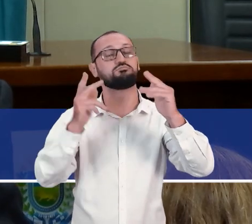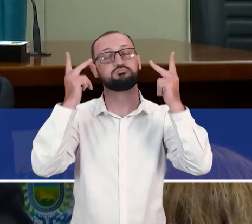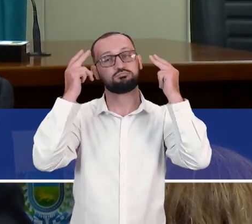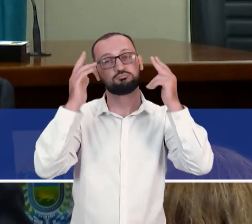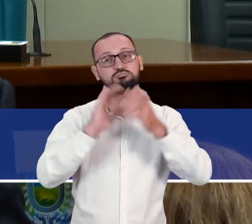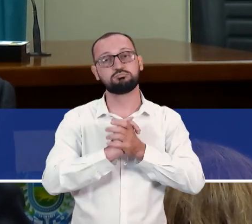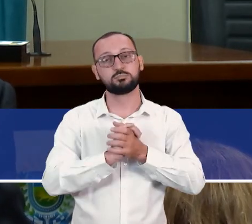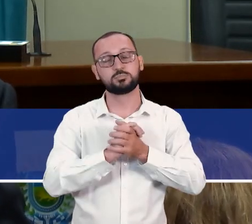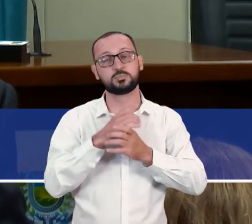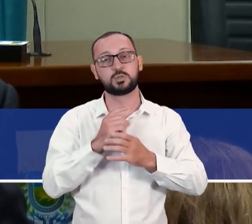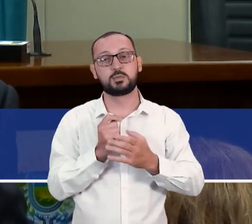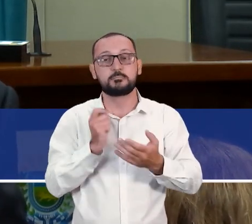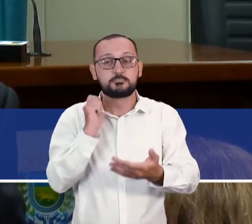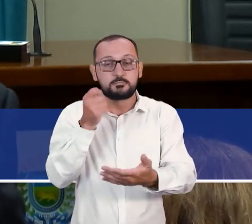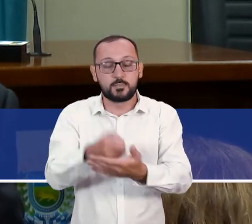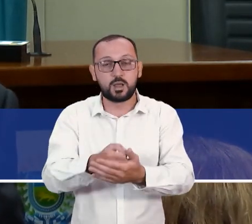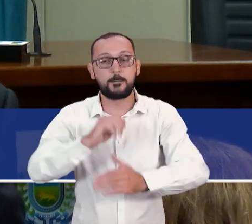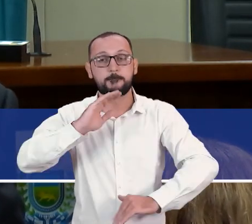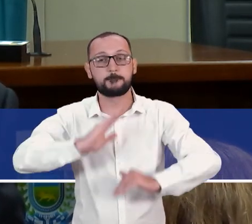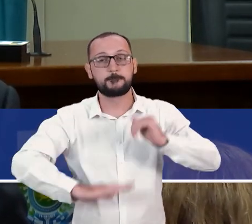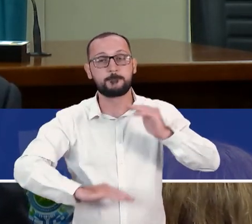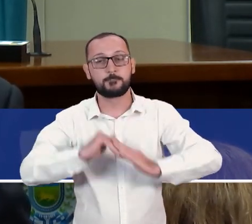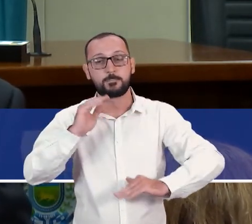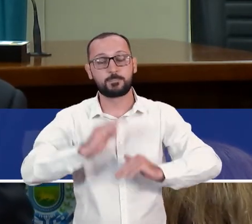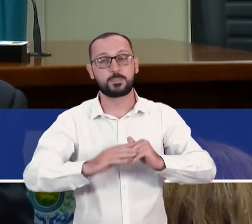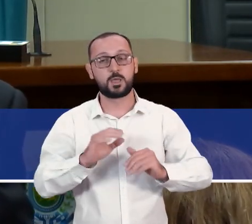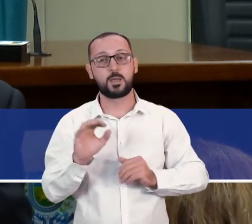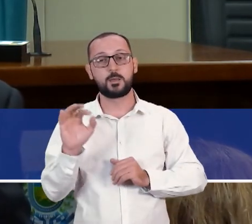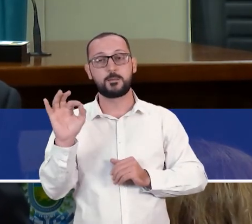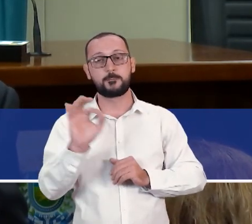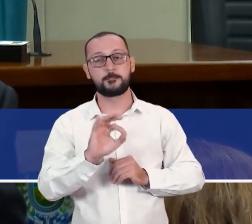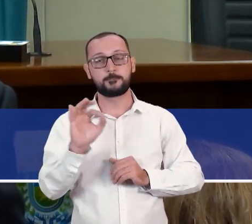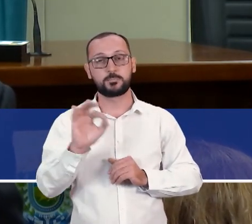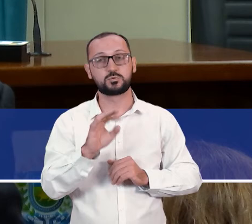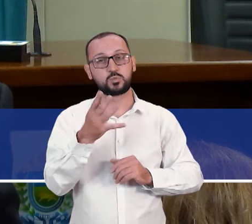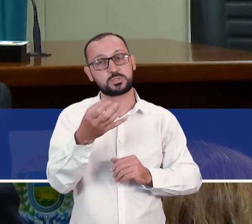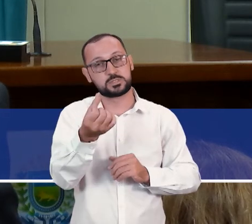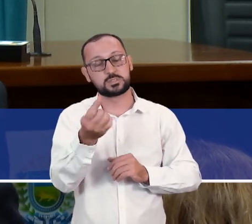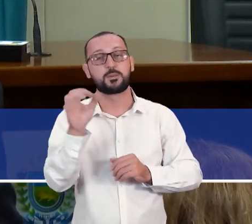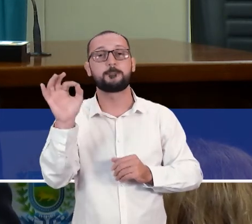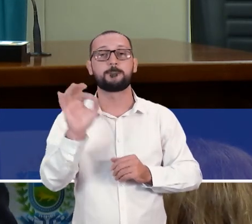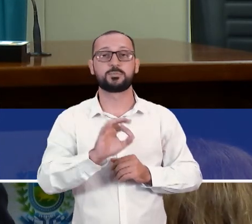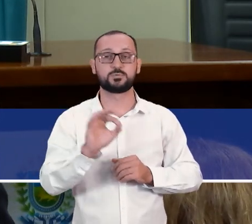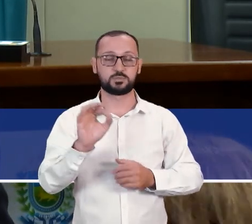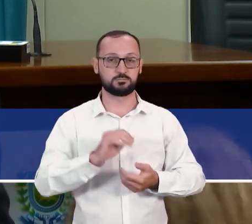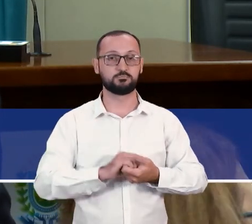LRF em relação a gasto com pessoal, atingindo o percentual de